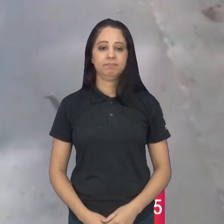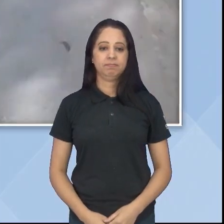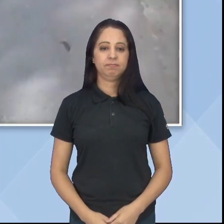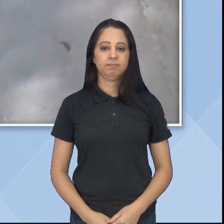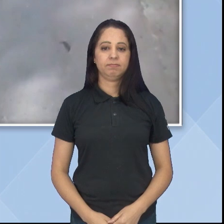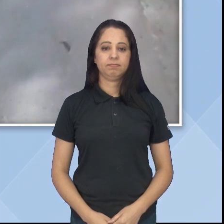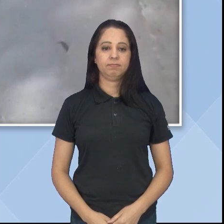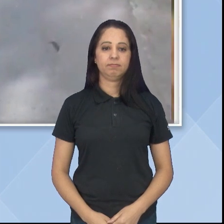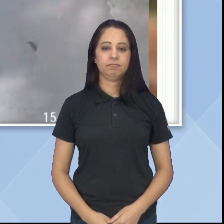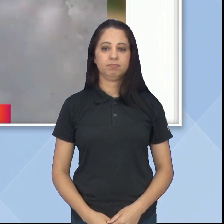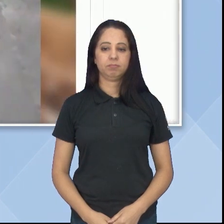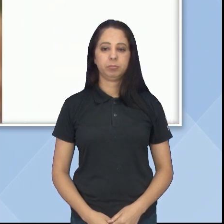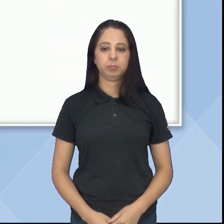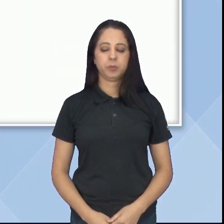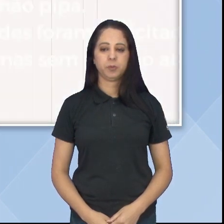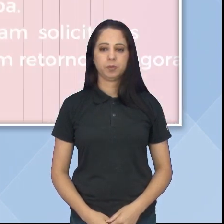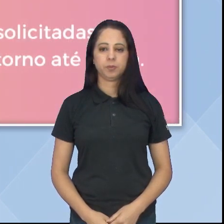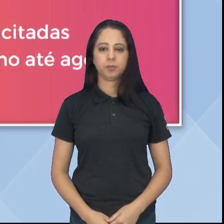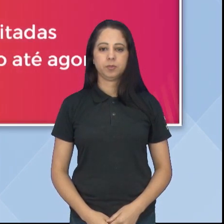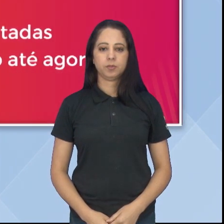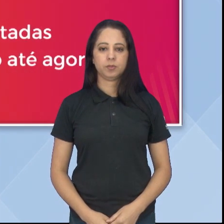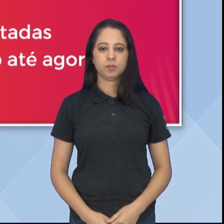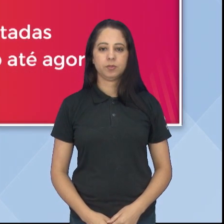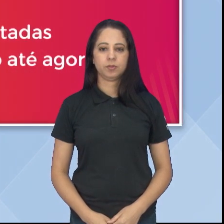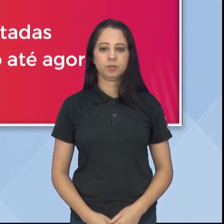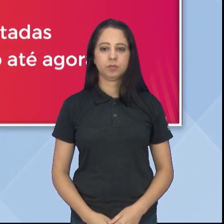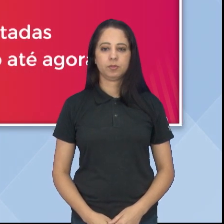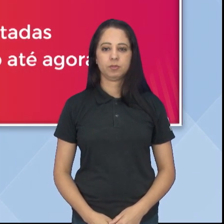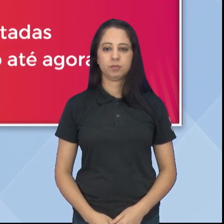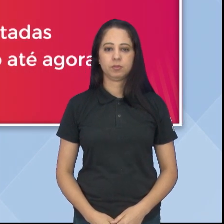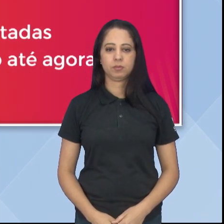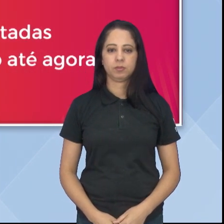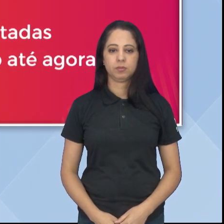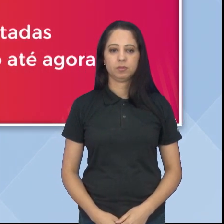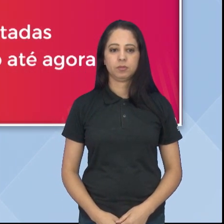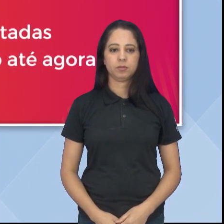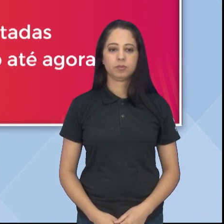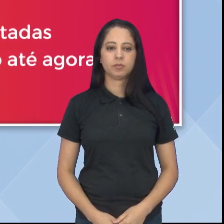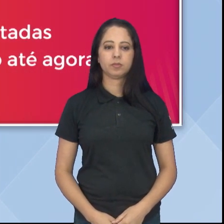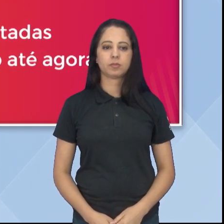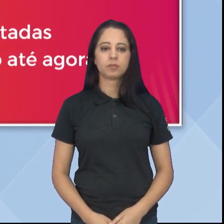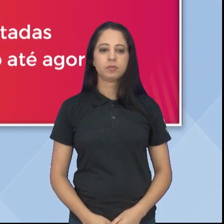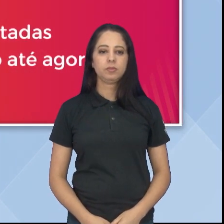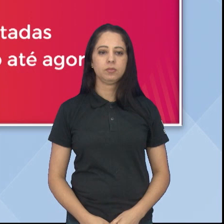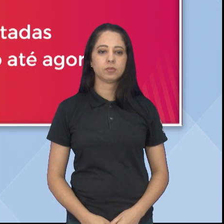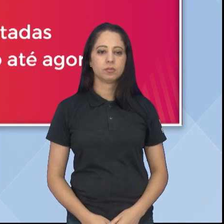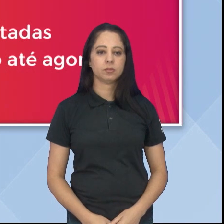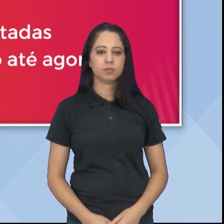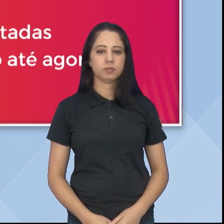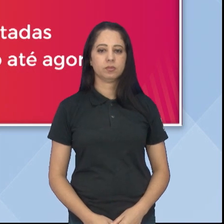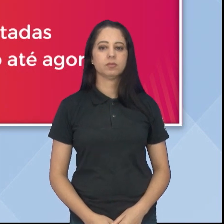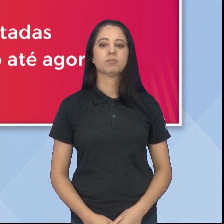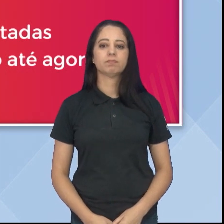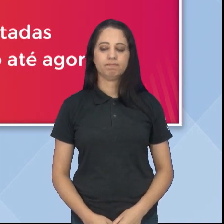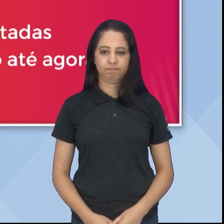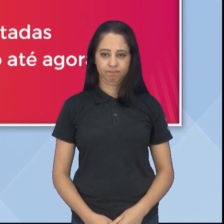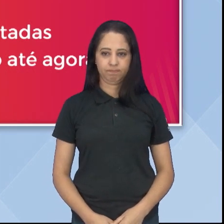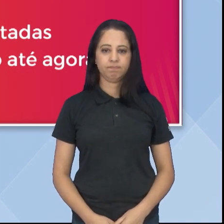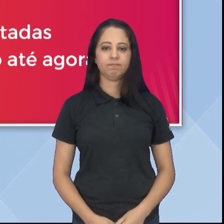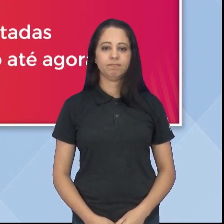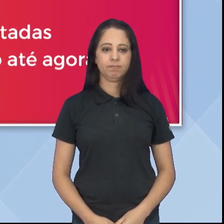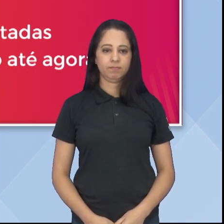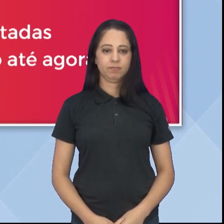Tem mais um, acho. Vê se tem mais um. Acho. Tá, então as moradoras estão lá